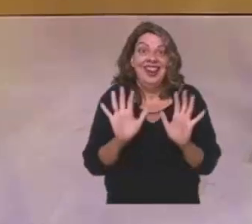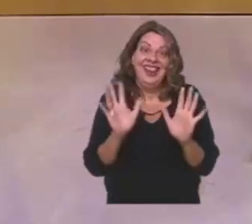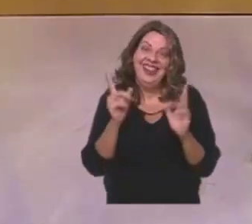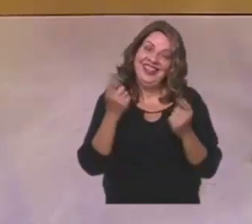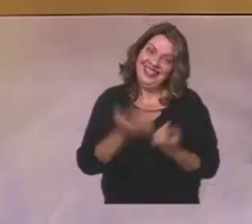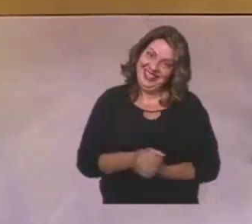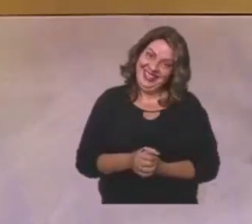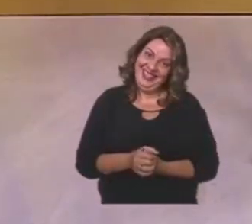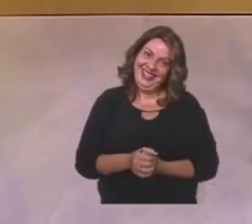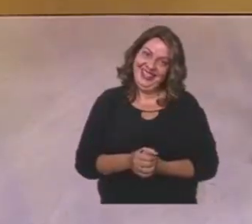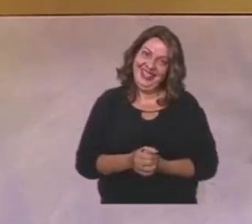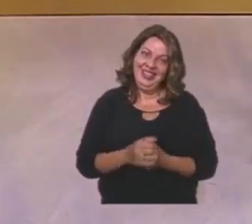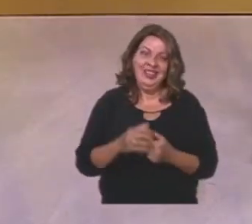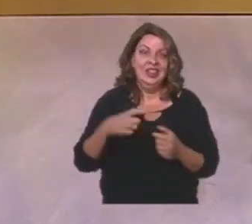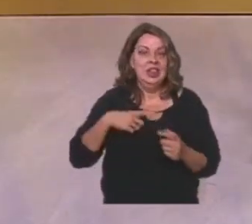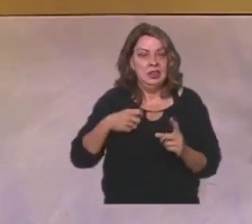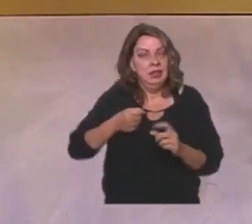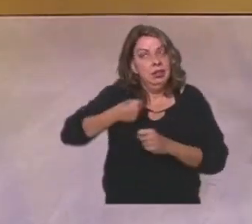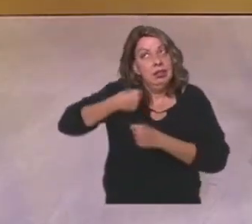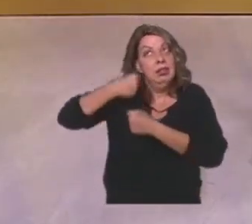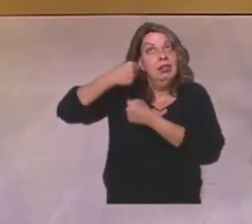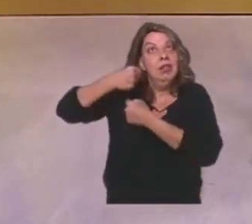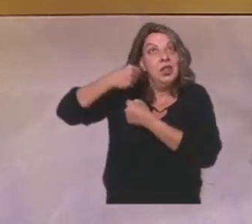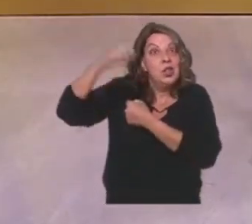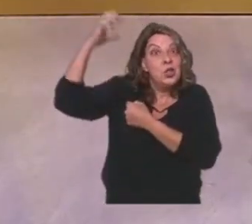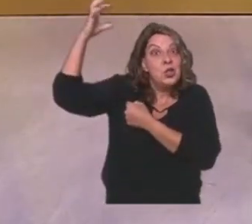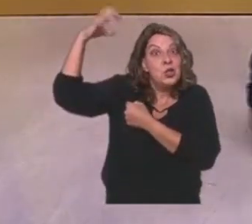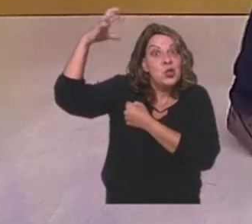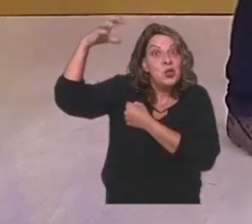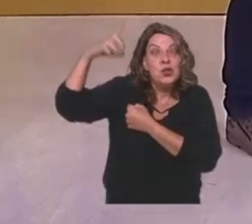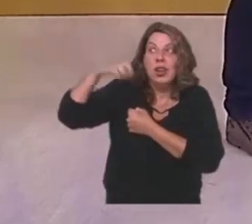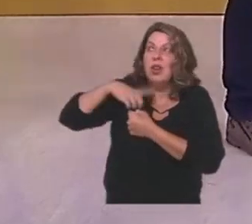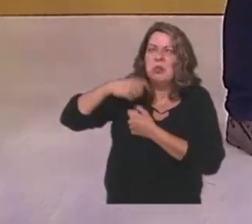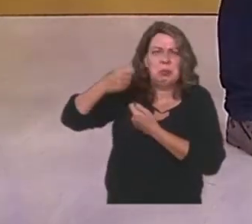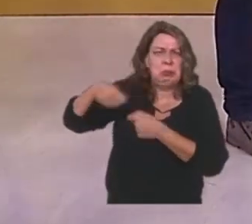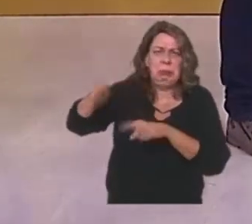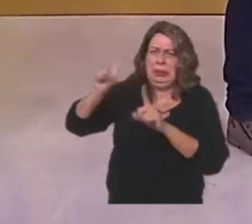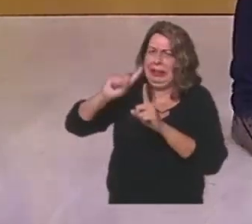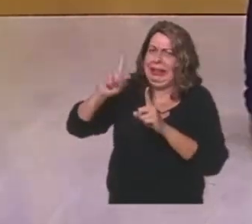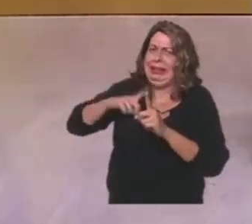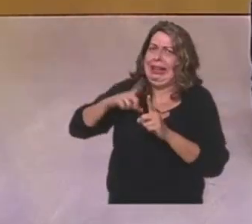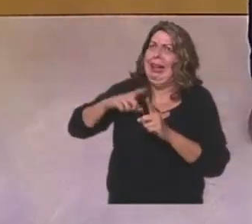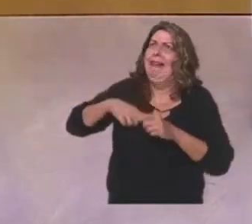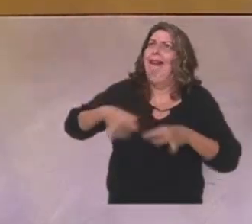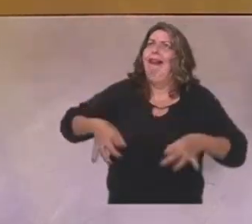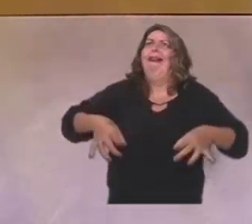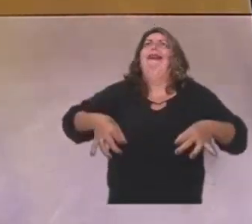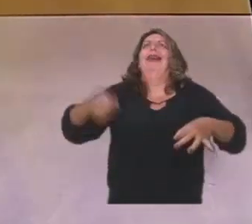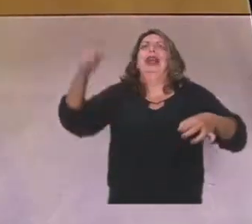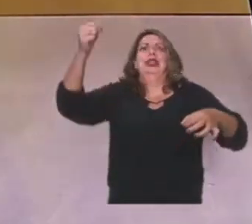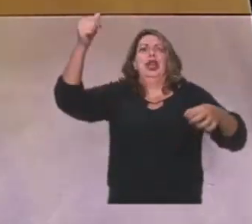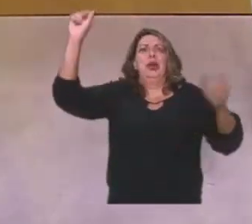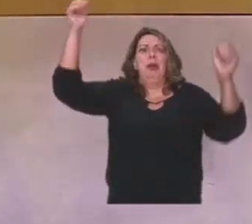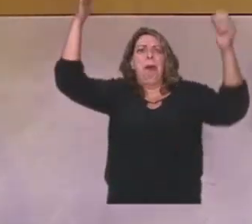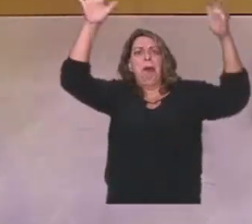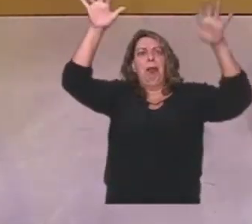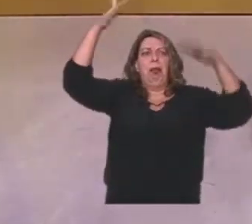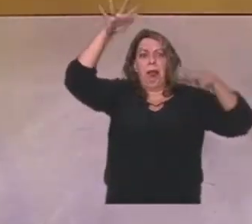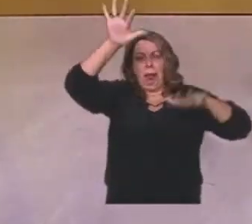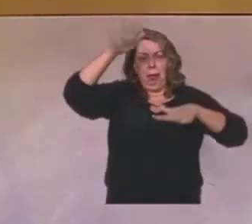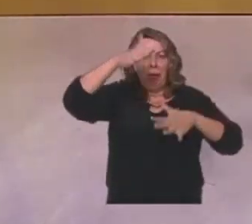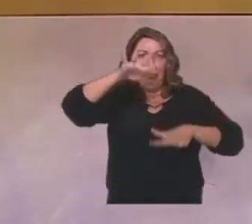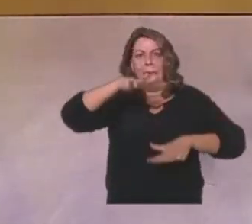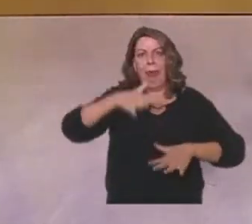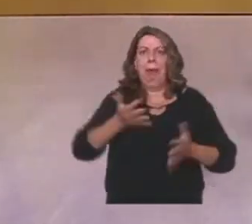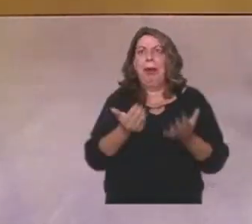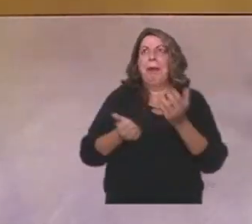Olha, fica bonitinho. Essa chuva de dinheiro eu vou pra rua até sem Menina, guarda-chuva. Eu também, eu vou de qualquer jeito, é que eu vou. Pois é,